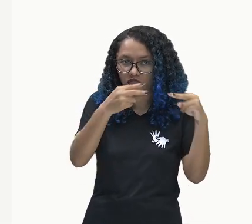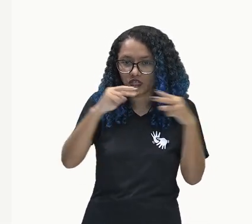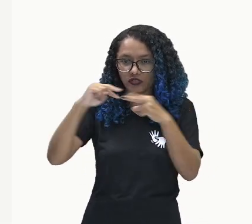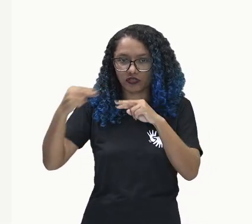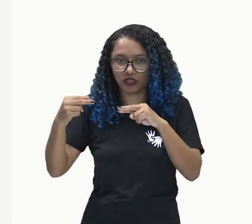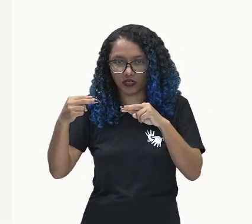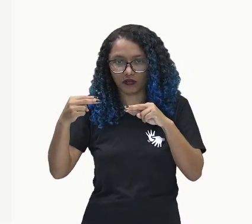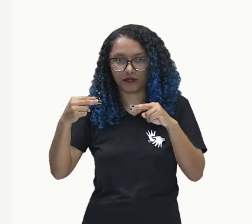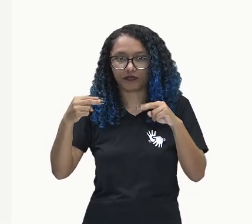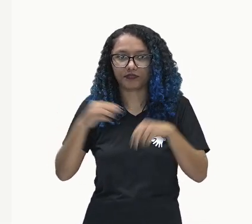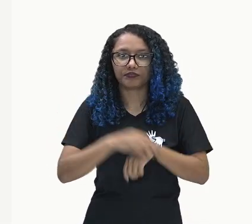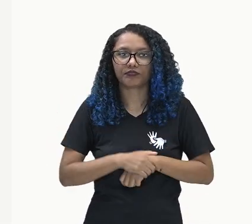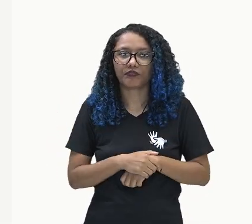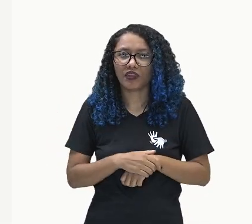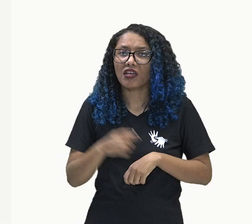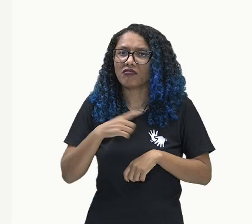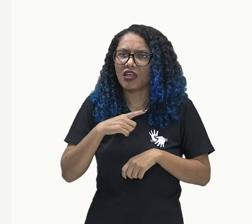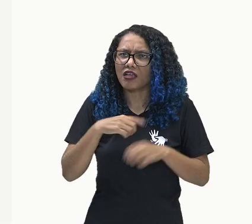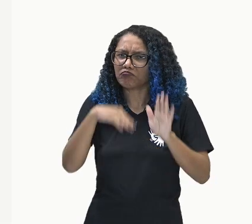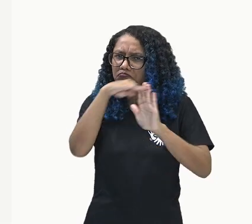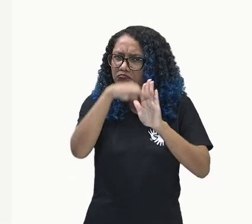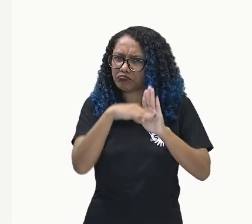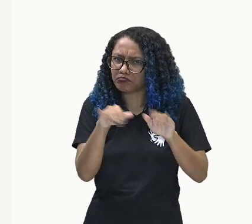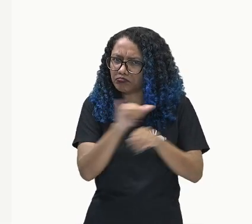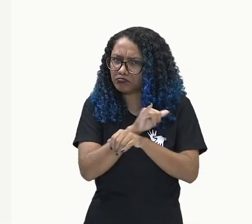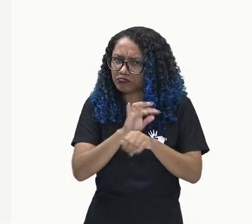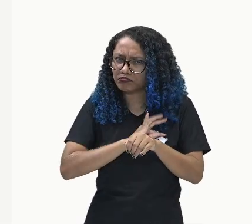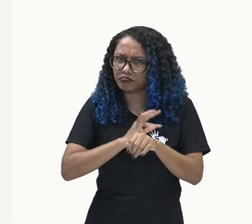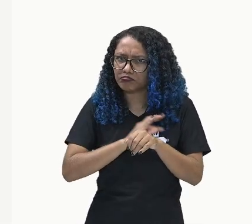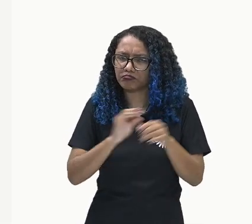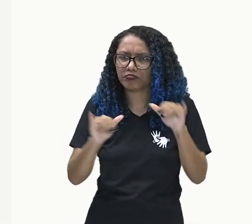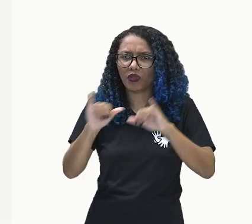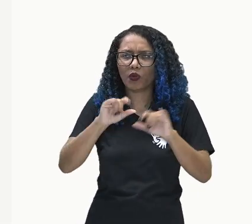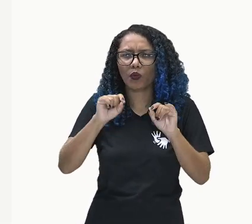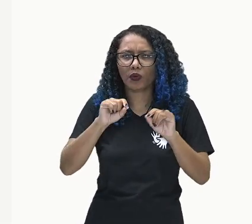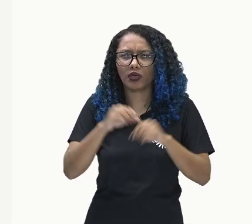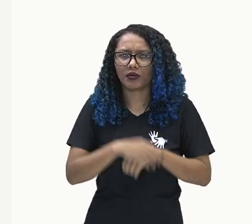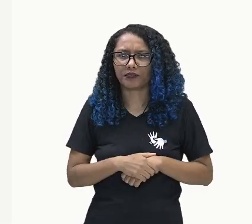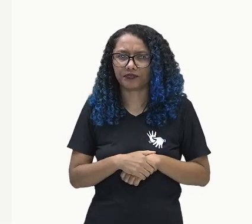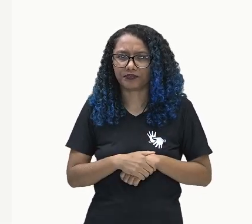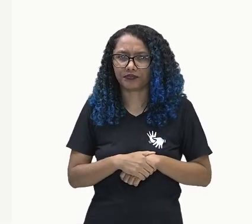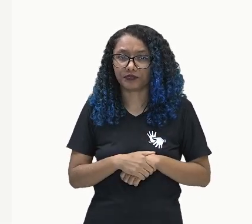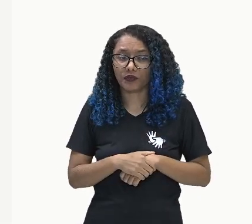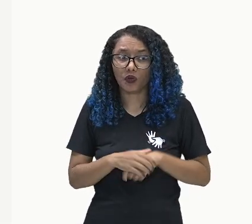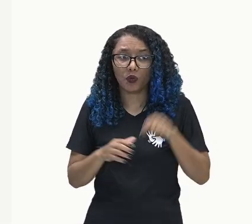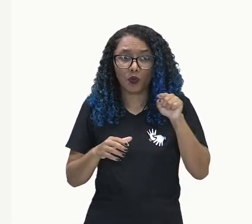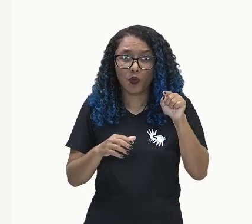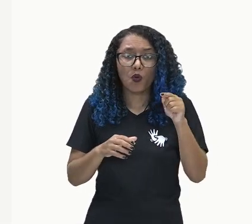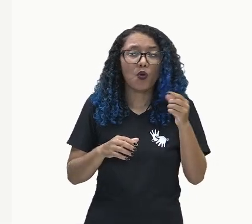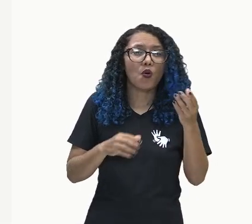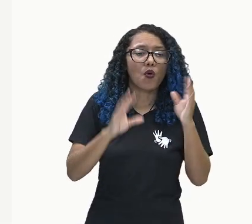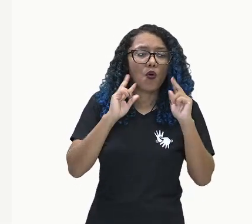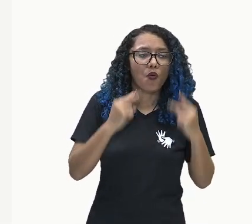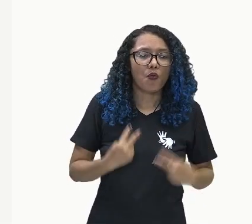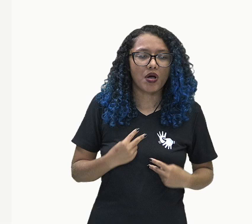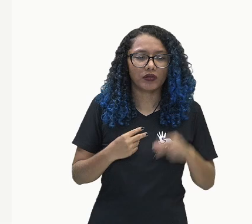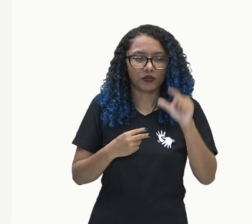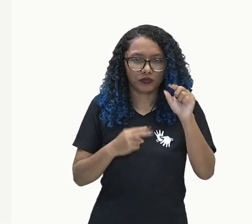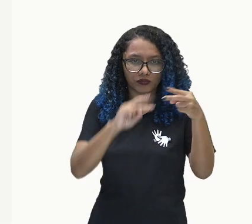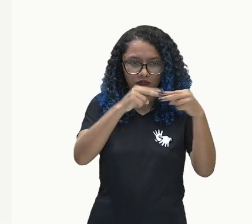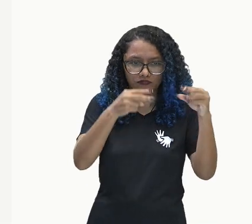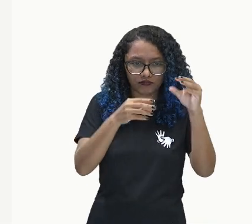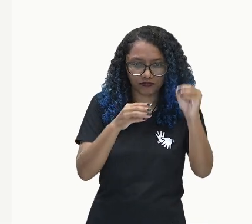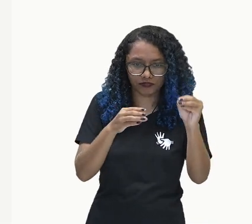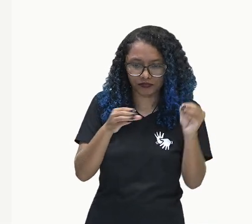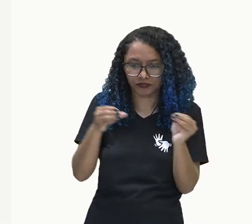técnicas e protocolos de laboratório, insere-se o gene humano dentro do